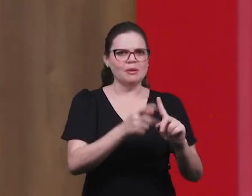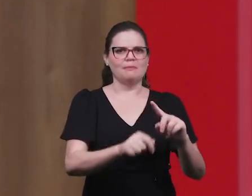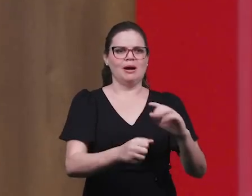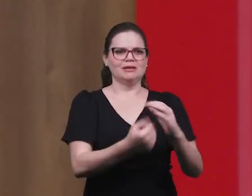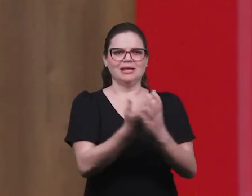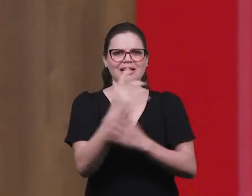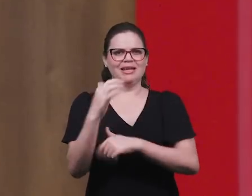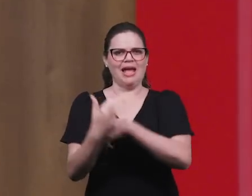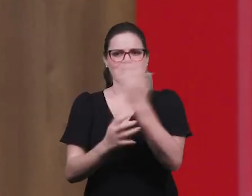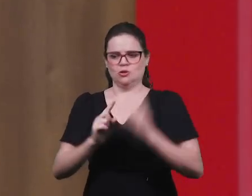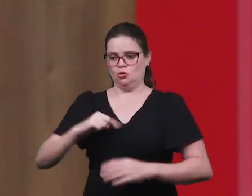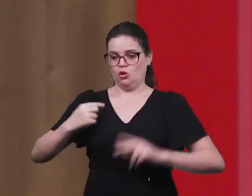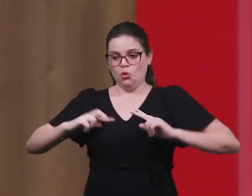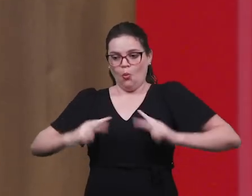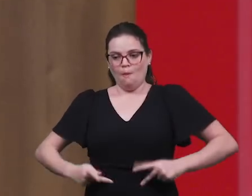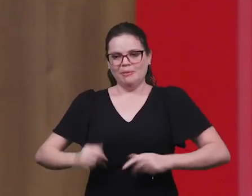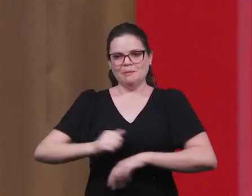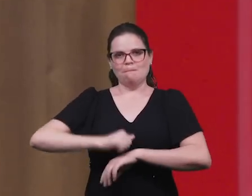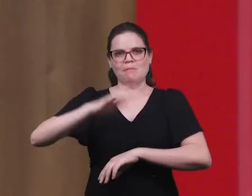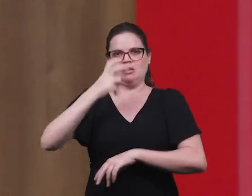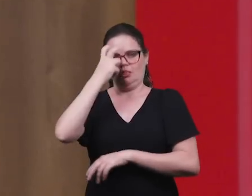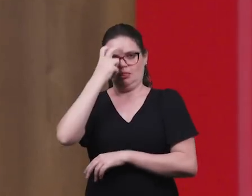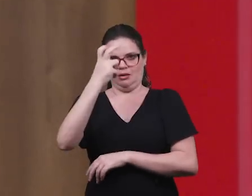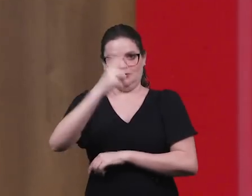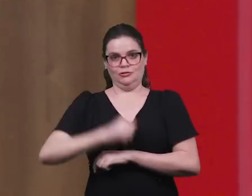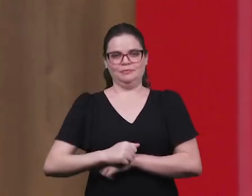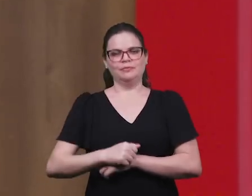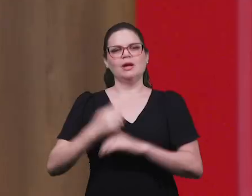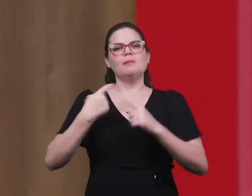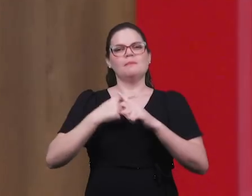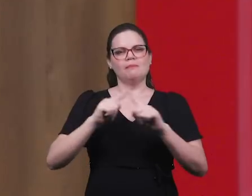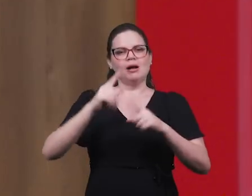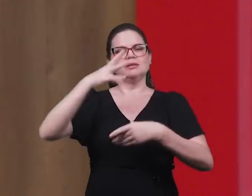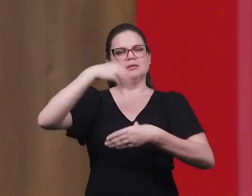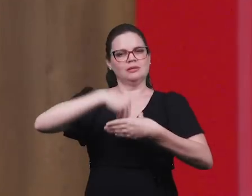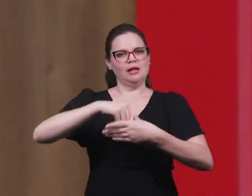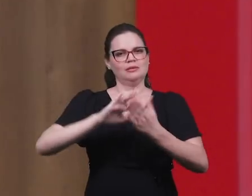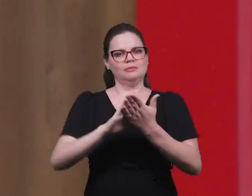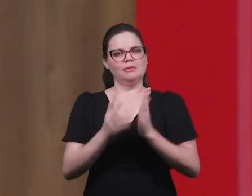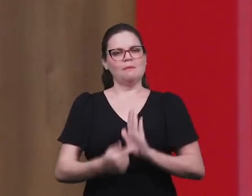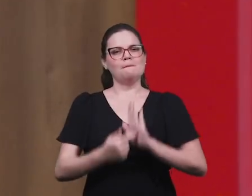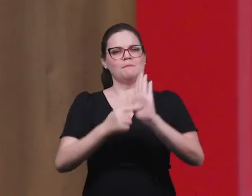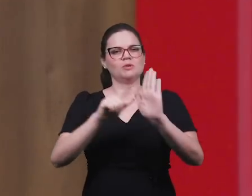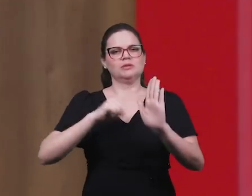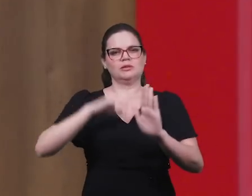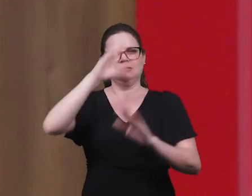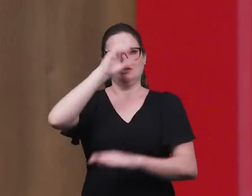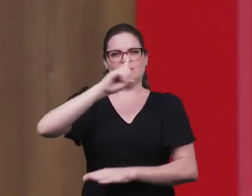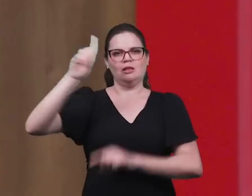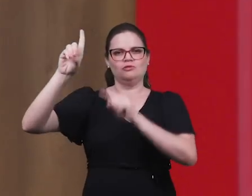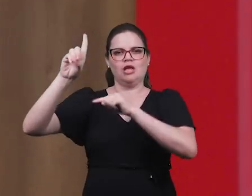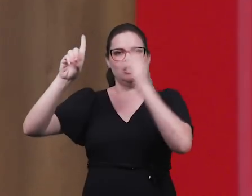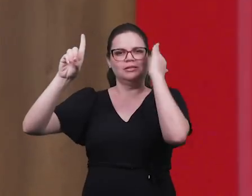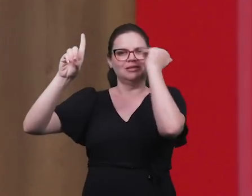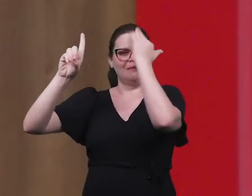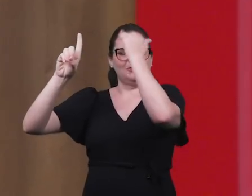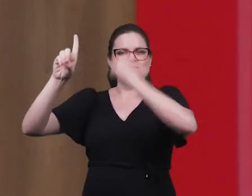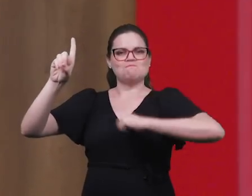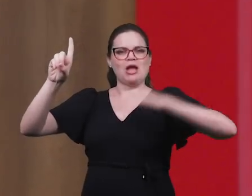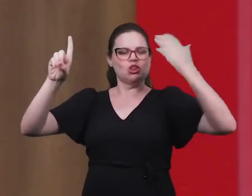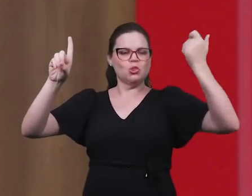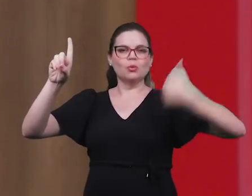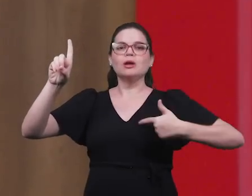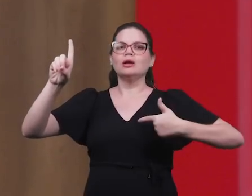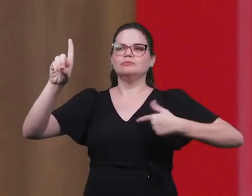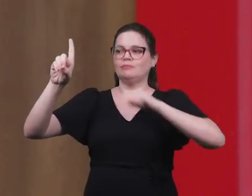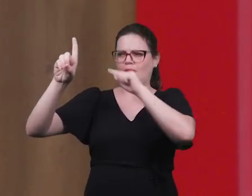temos conhecimento pela palavra de Deus que existe uma sabedoria infinita, que essa é a sabedoria do Senhor e que está